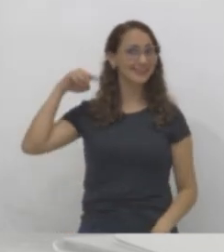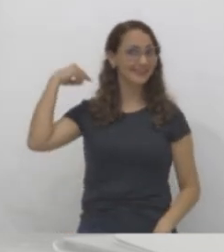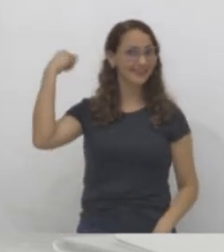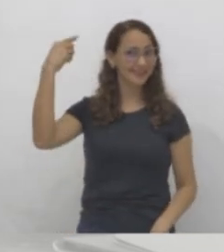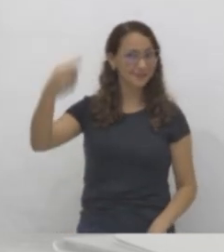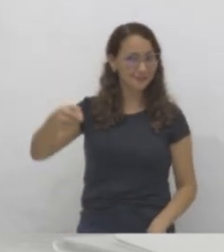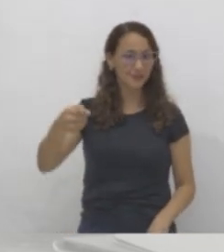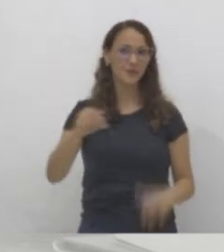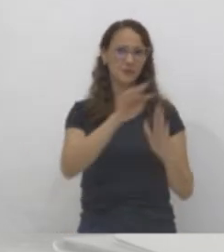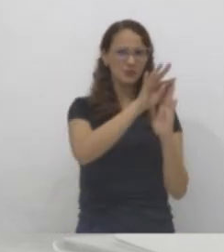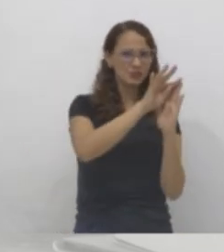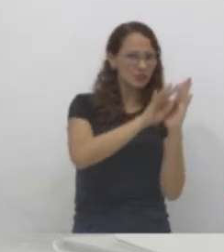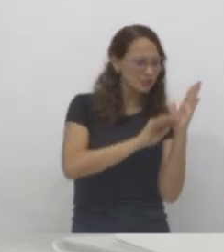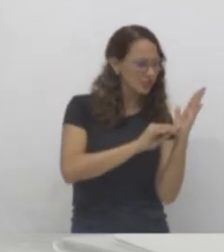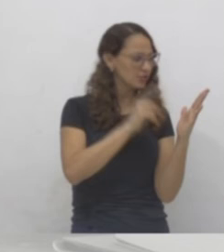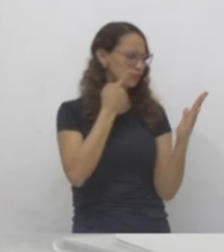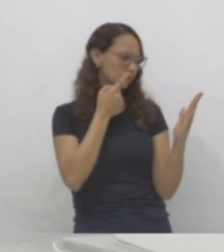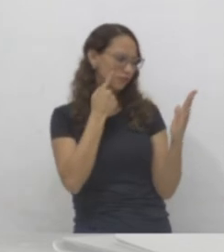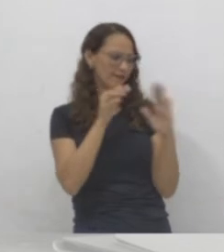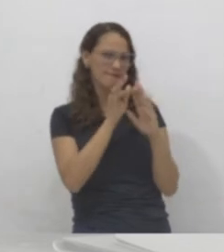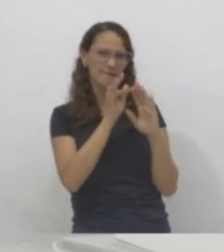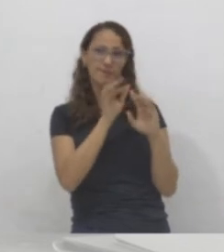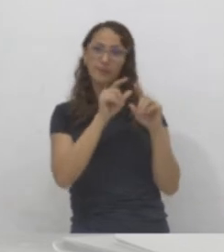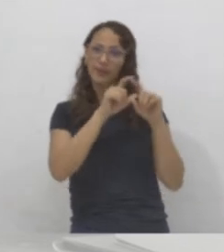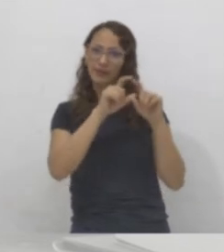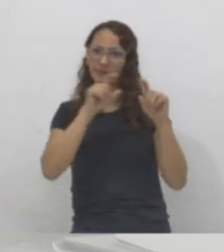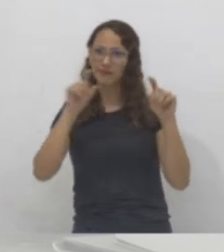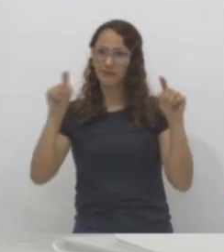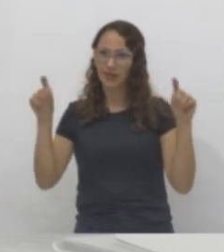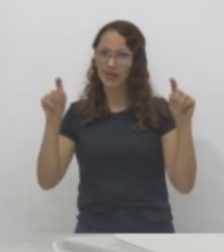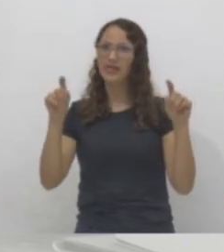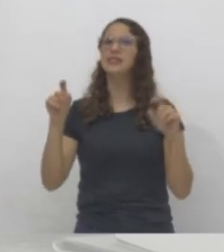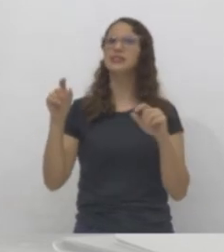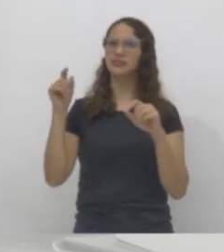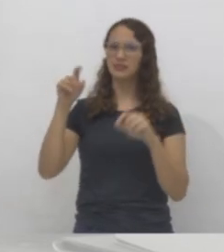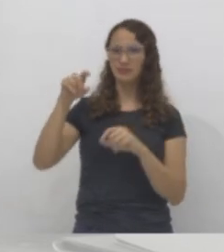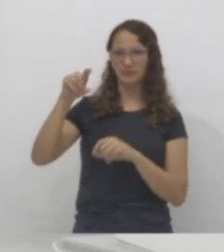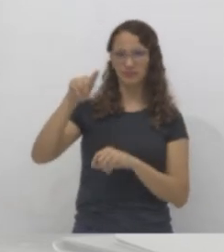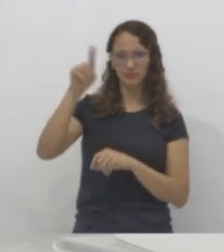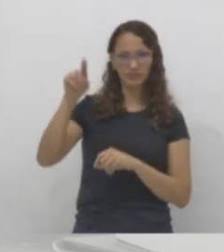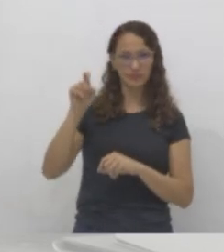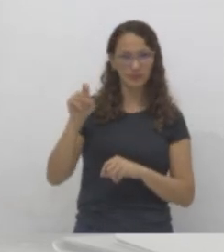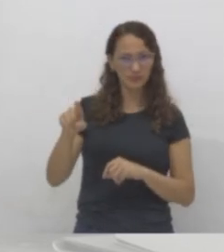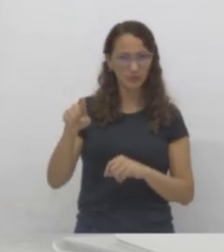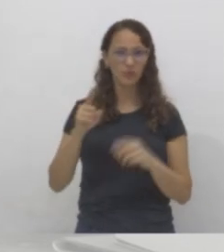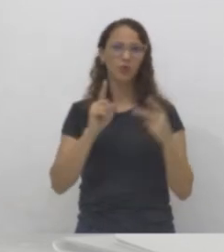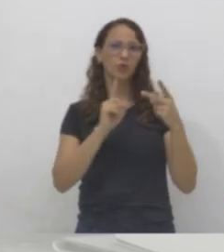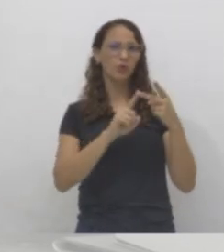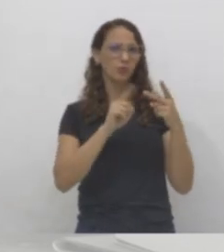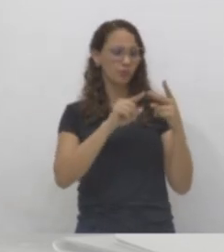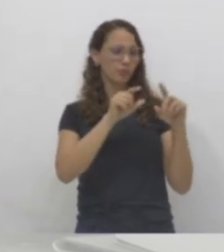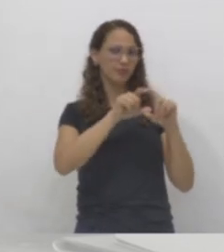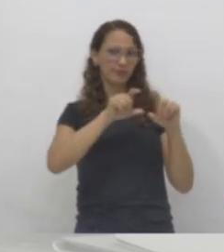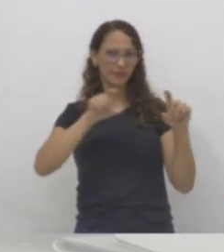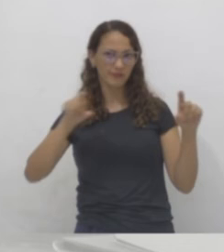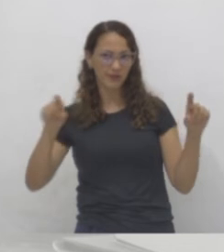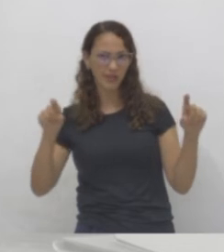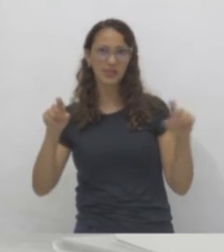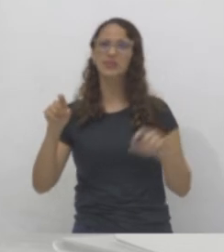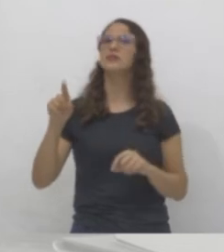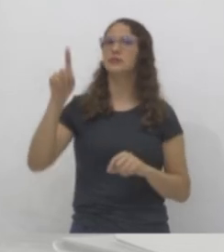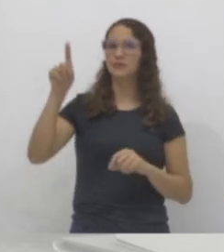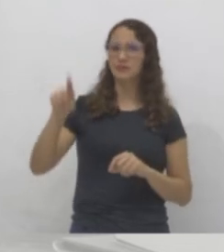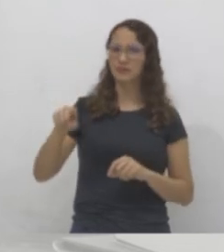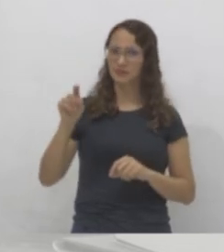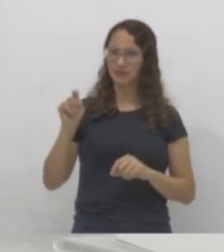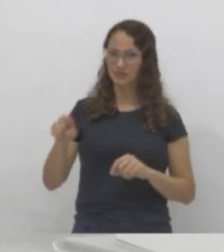texto uma frase interrogativa, uma frase exclamativa e uma frase afirmativa. Lembrando que a frase interrogativa